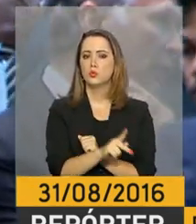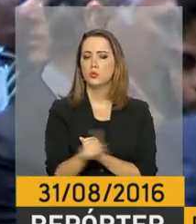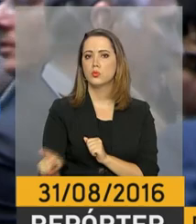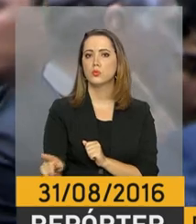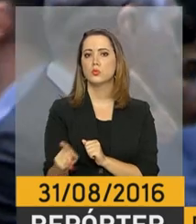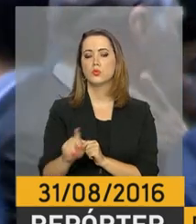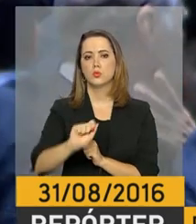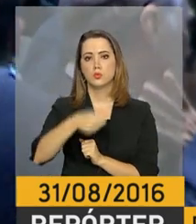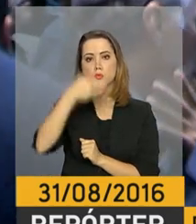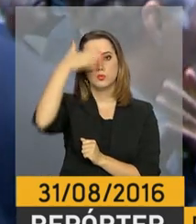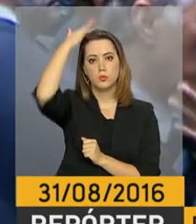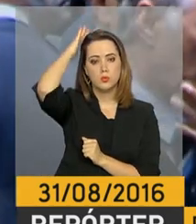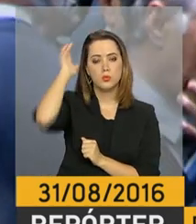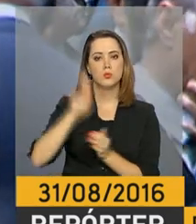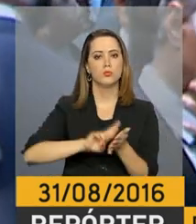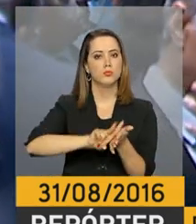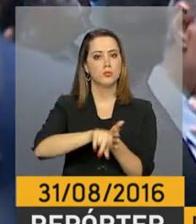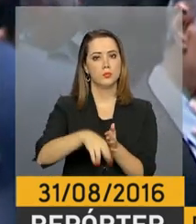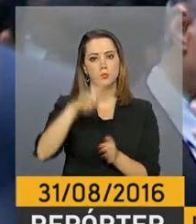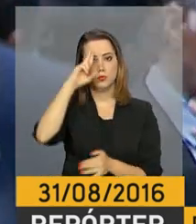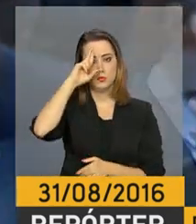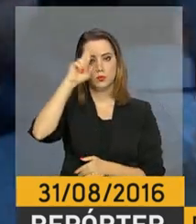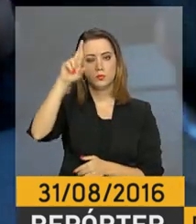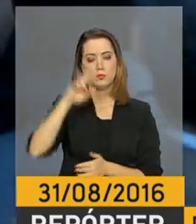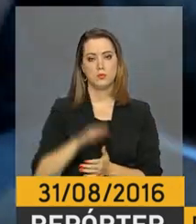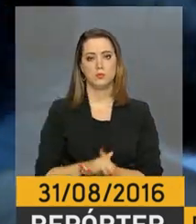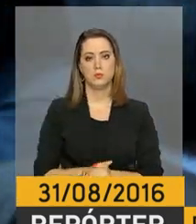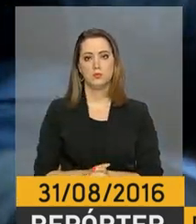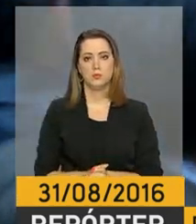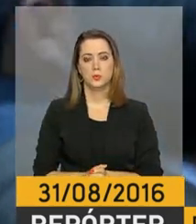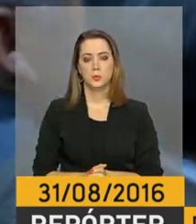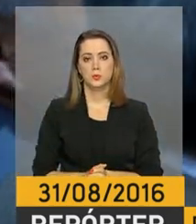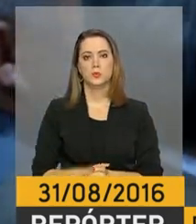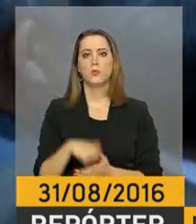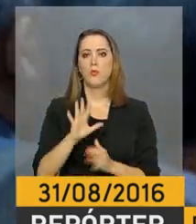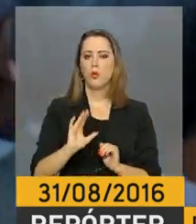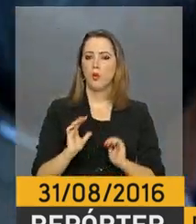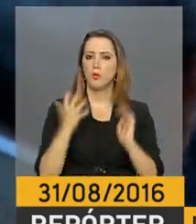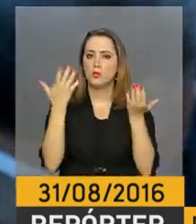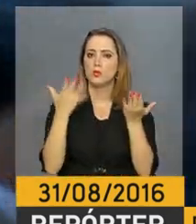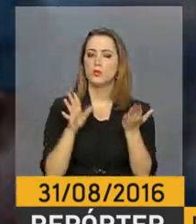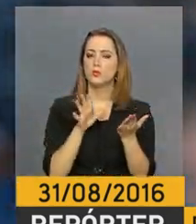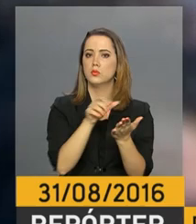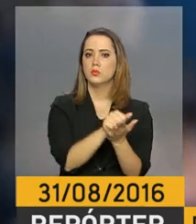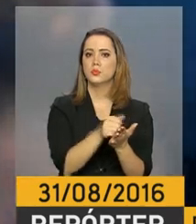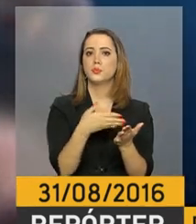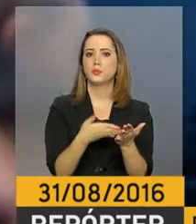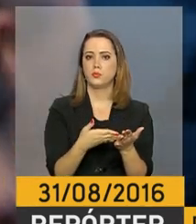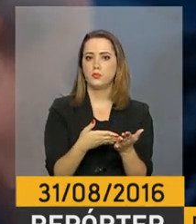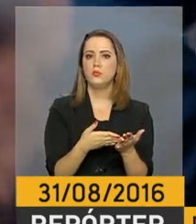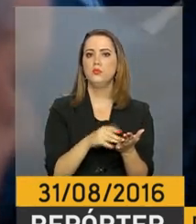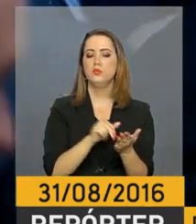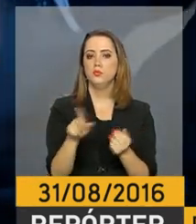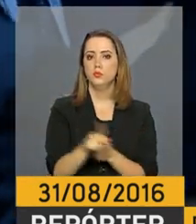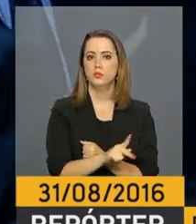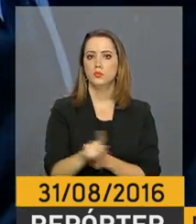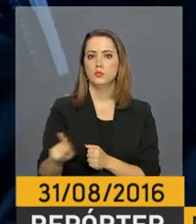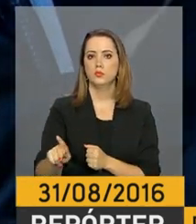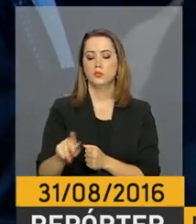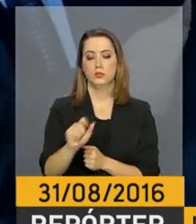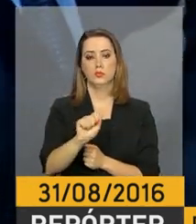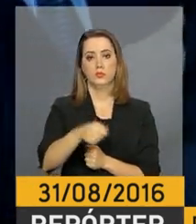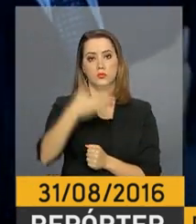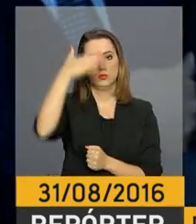Temer, de diversas autoridades. A cerimônia de posse de Michel Temer